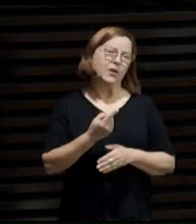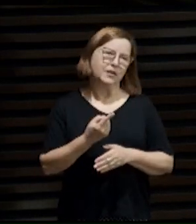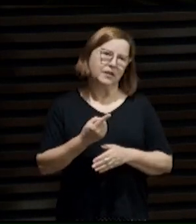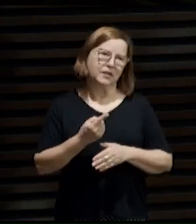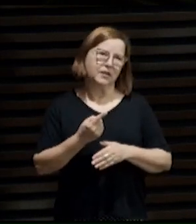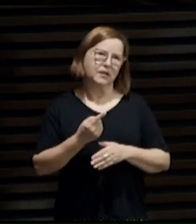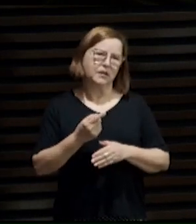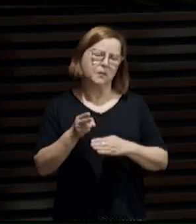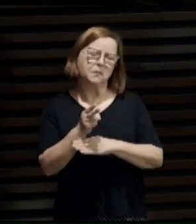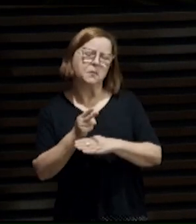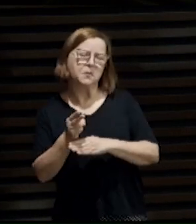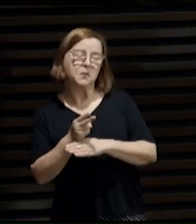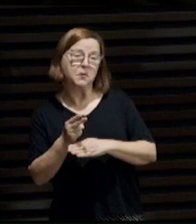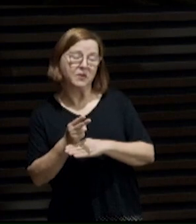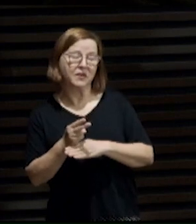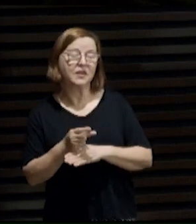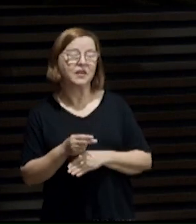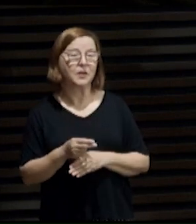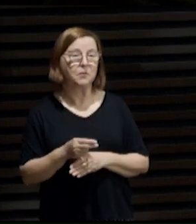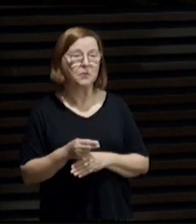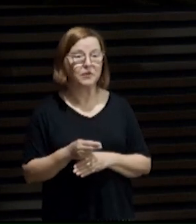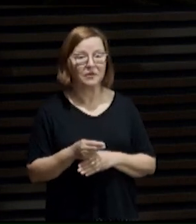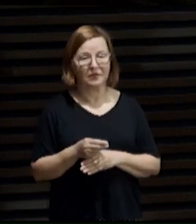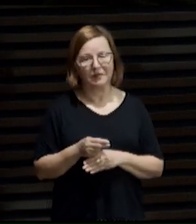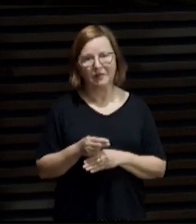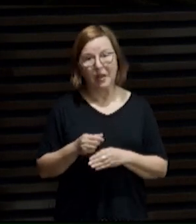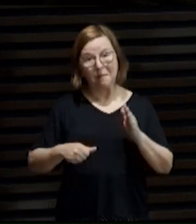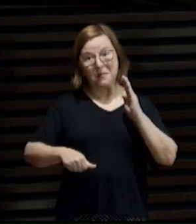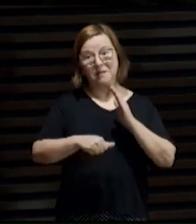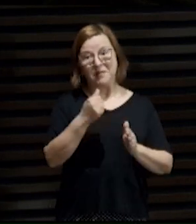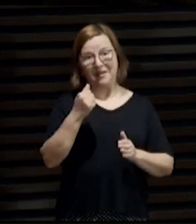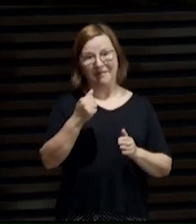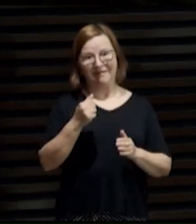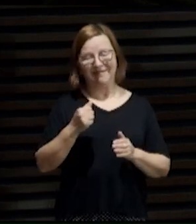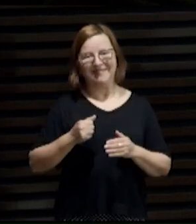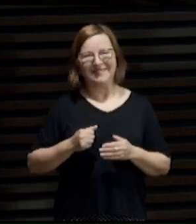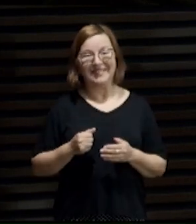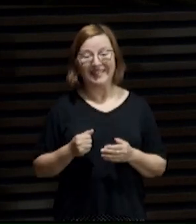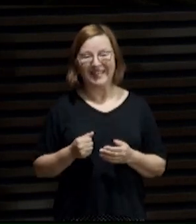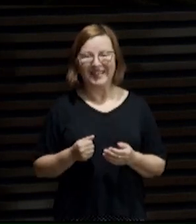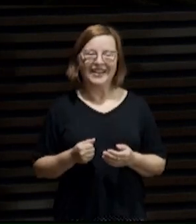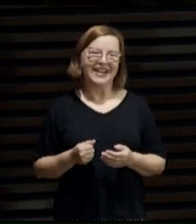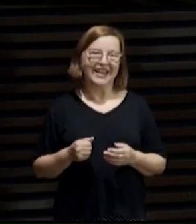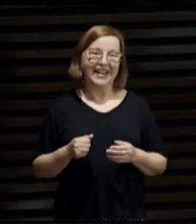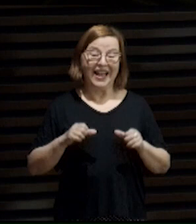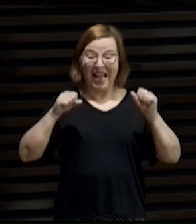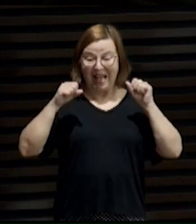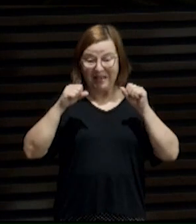desse mundo, mas os benefícios eternos que nós já somos abençoados neste